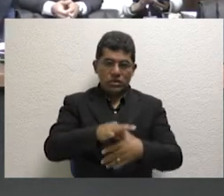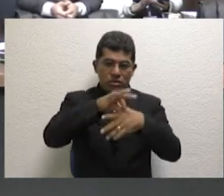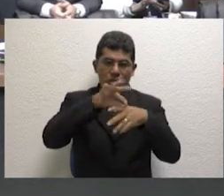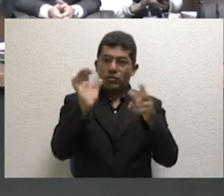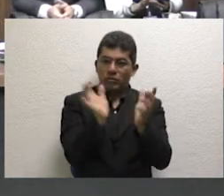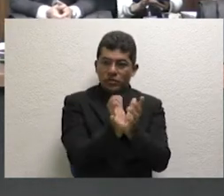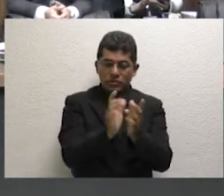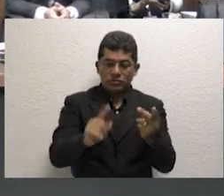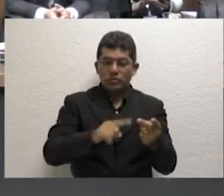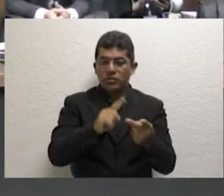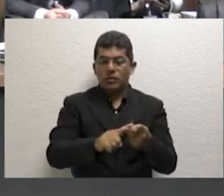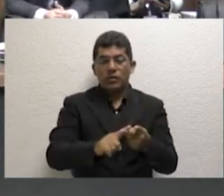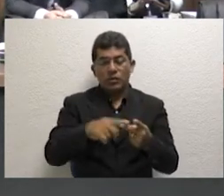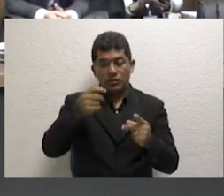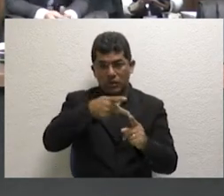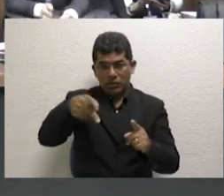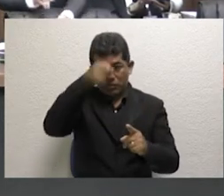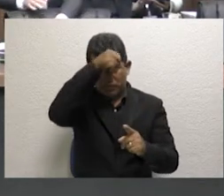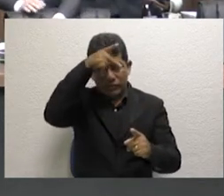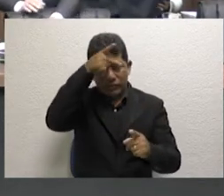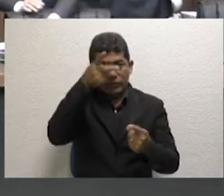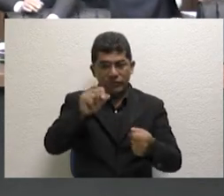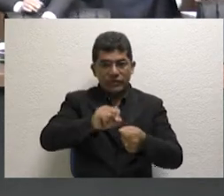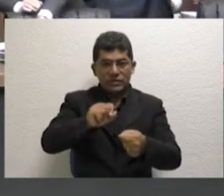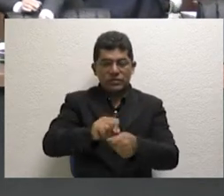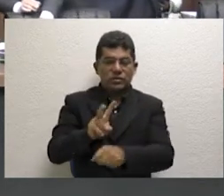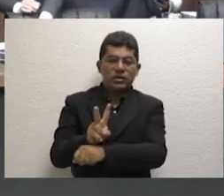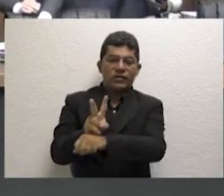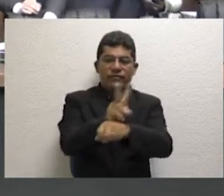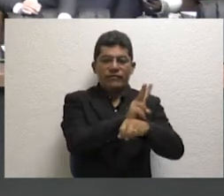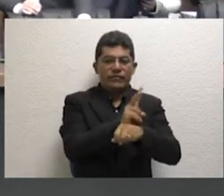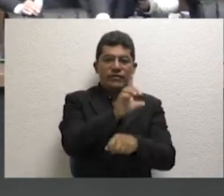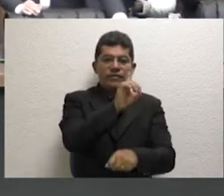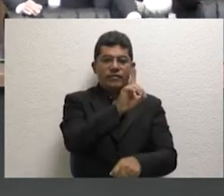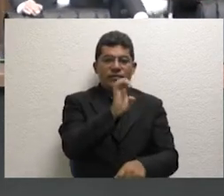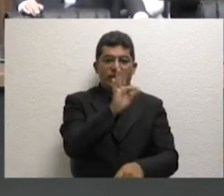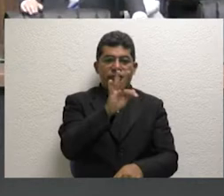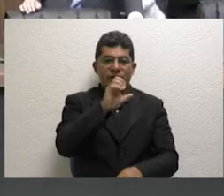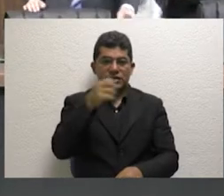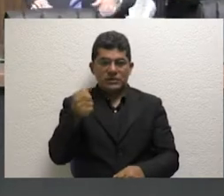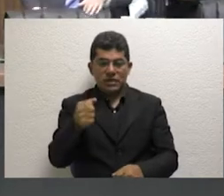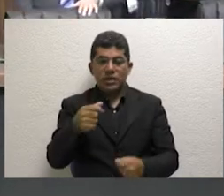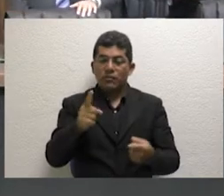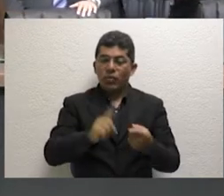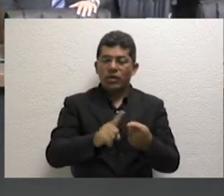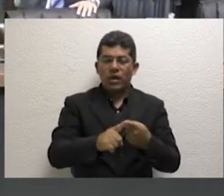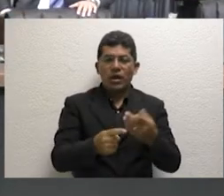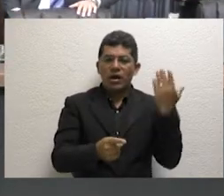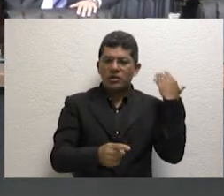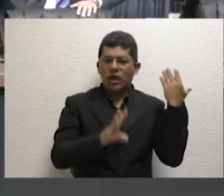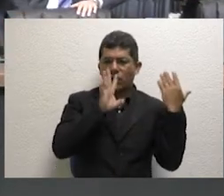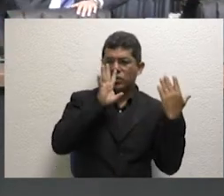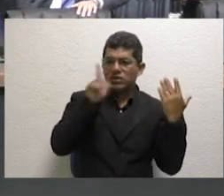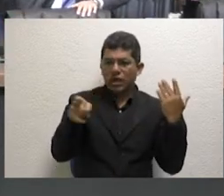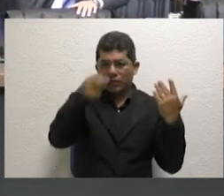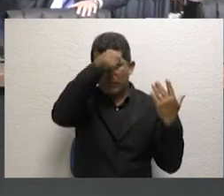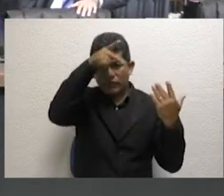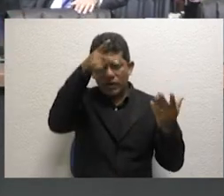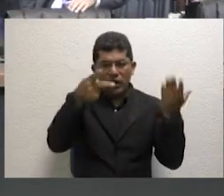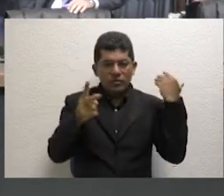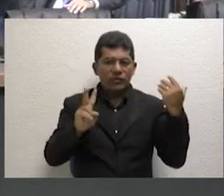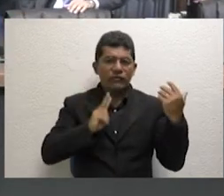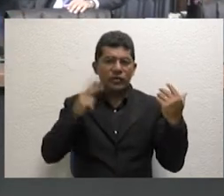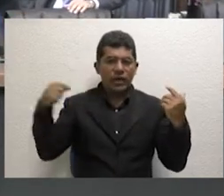para que o prefeito faça sua defesa já foi utilizado de acusações que lhe foram interessadas anteriormente